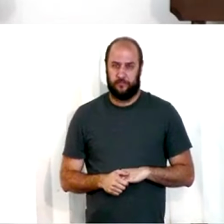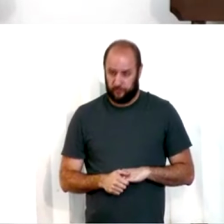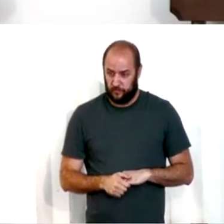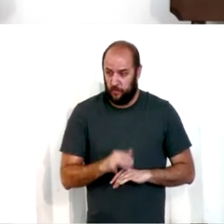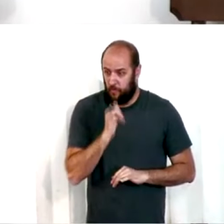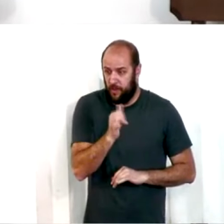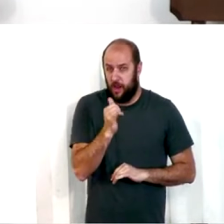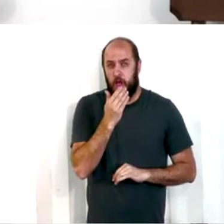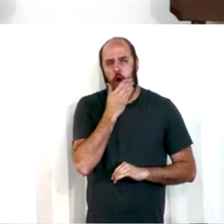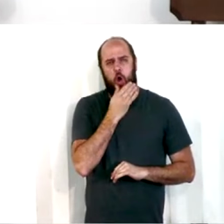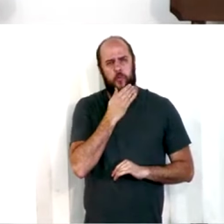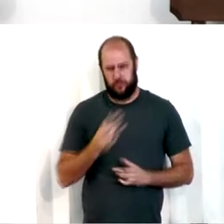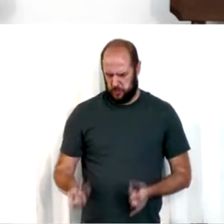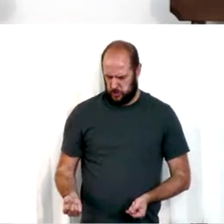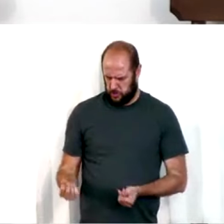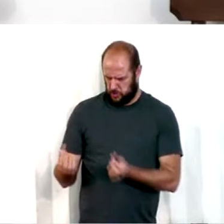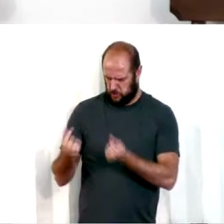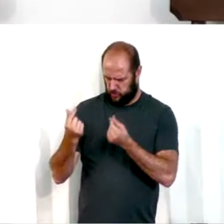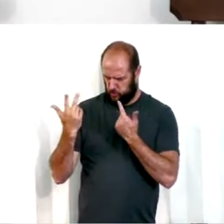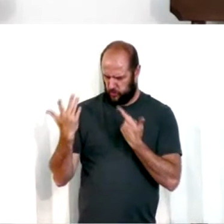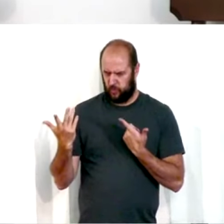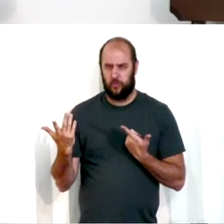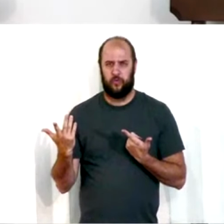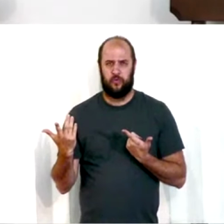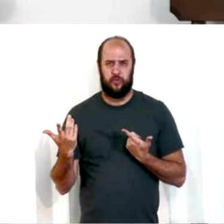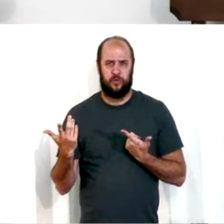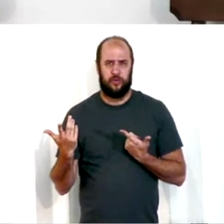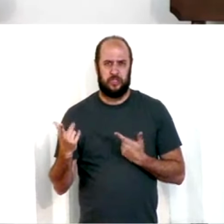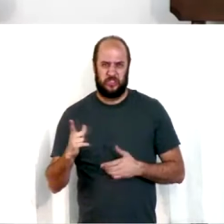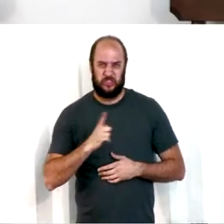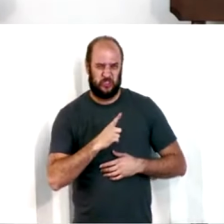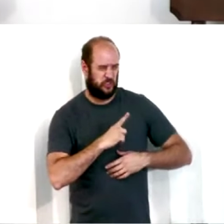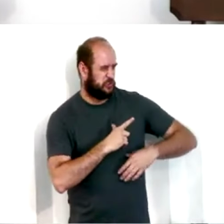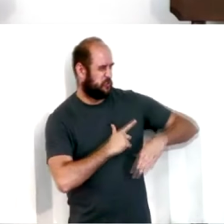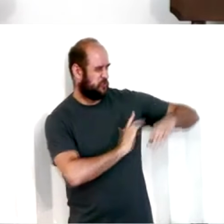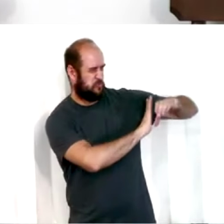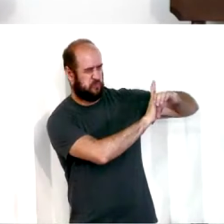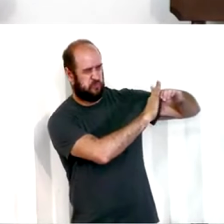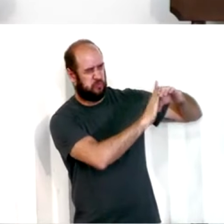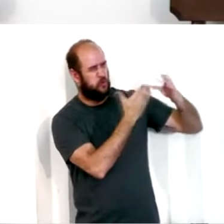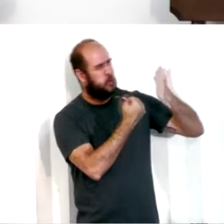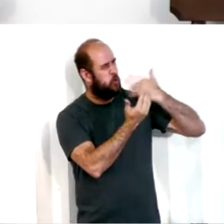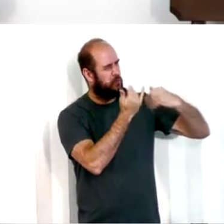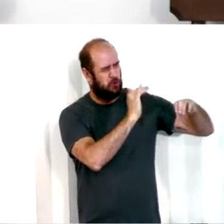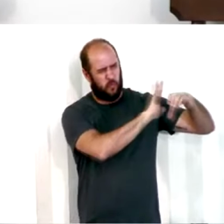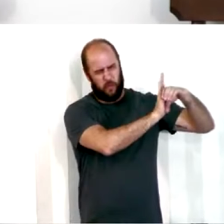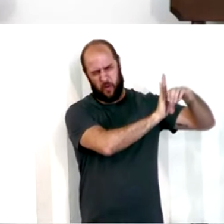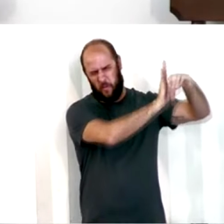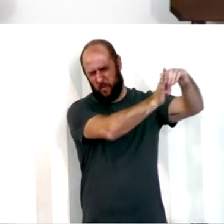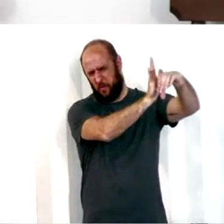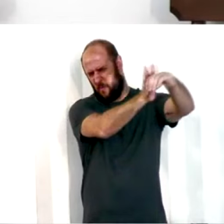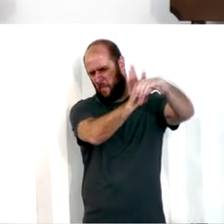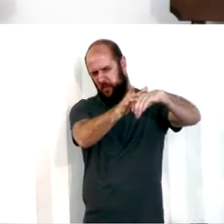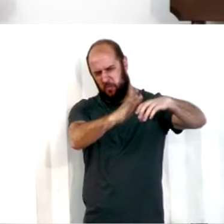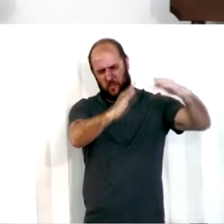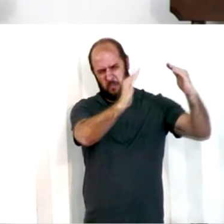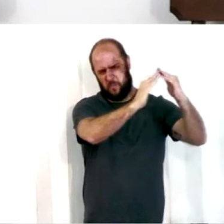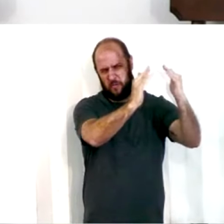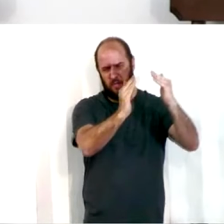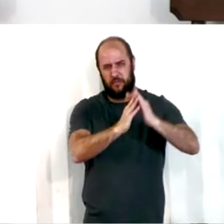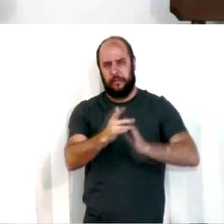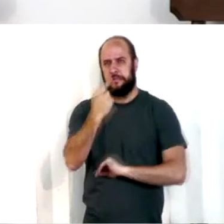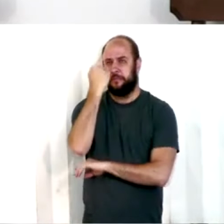um homem muito rico e os seus celeiros estavam cheios de cereais. E ele diz: o que eu vou